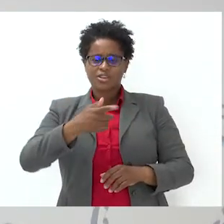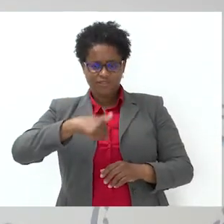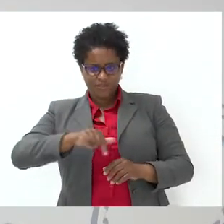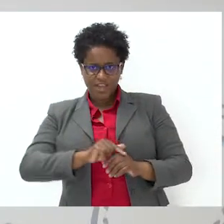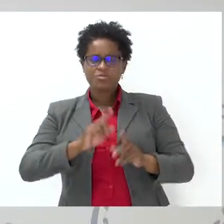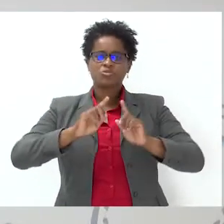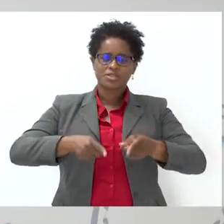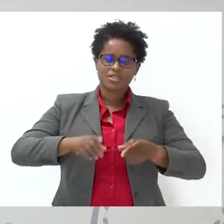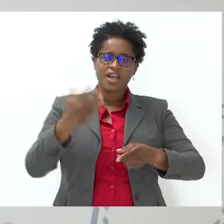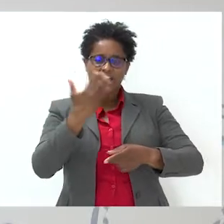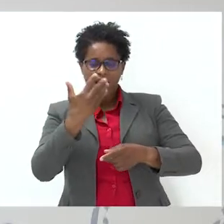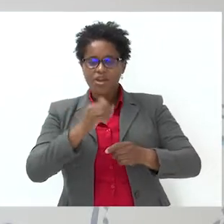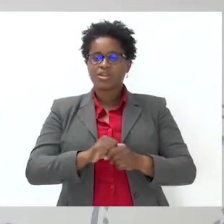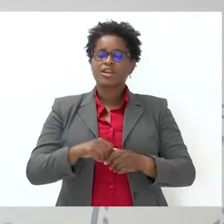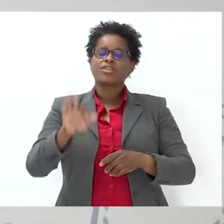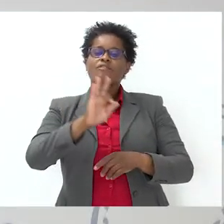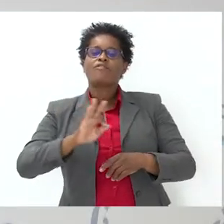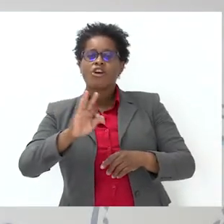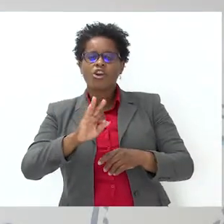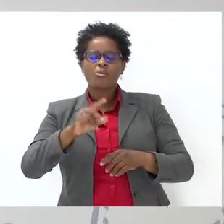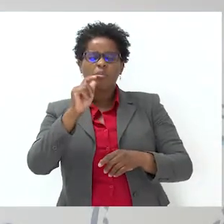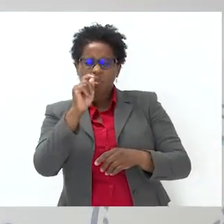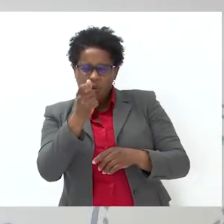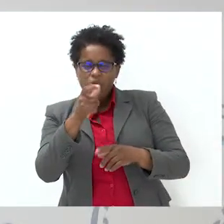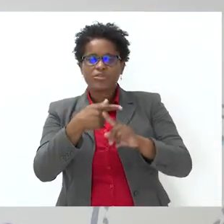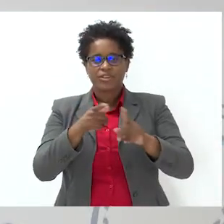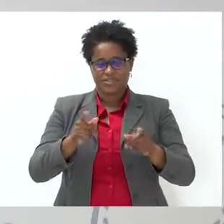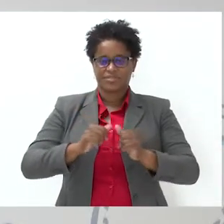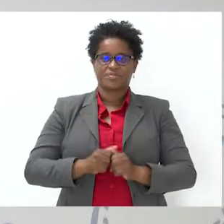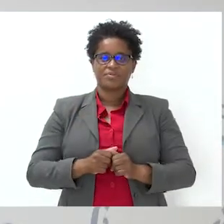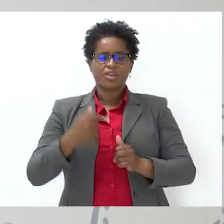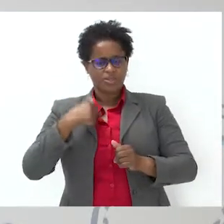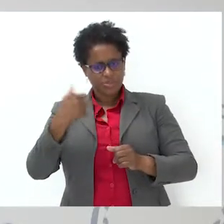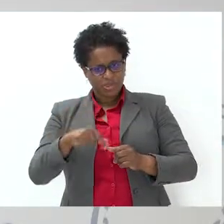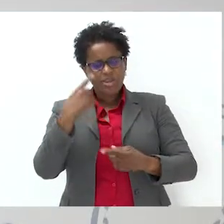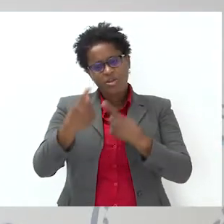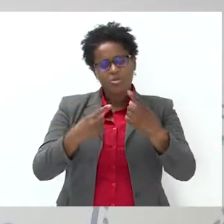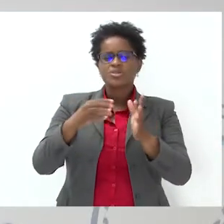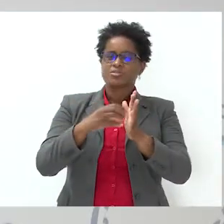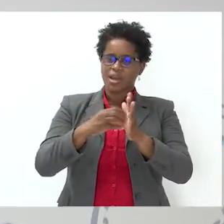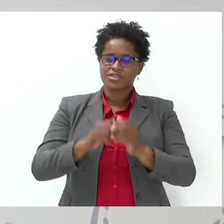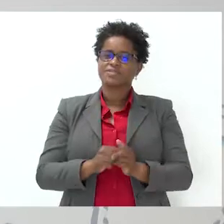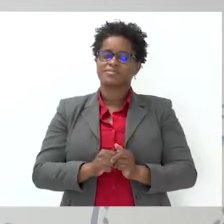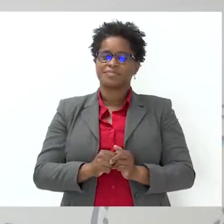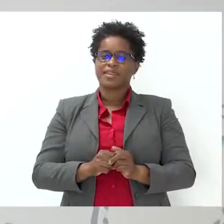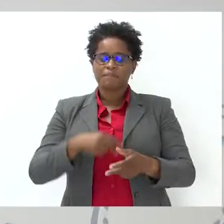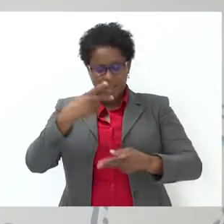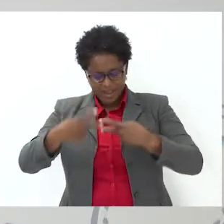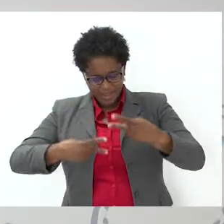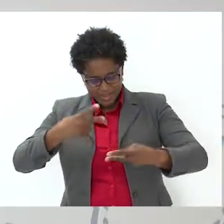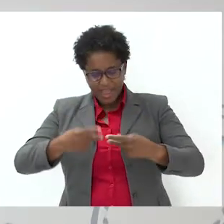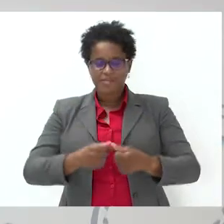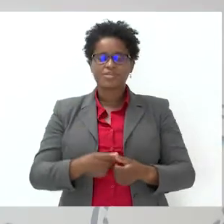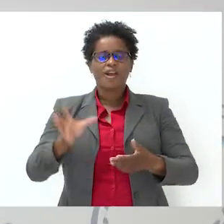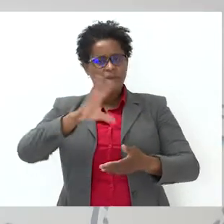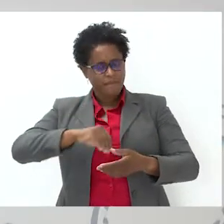vamos começar a nossa aula de forma um pouco diferente. Trouxe algumas imagens para